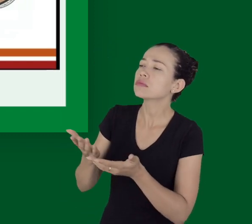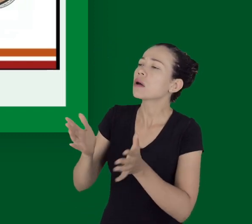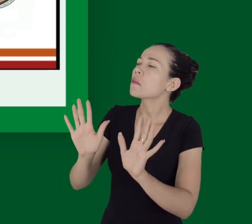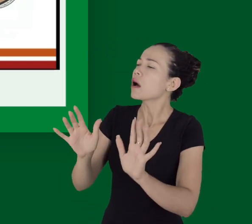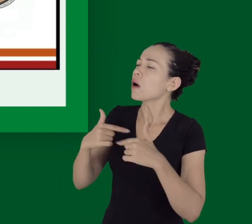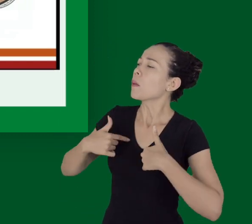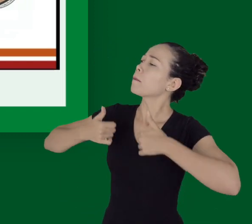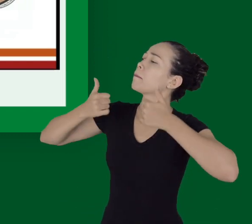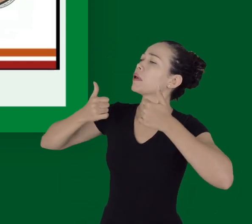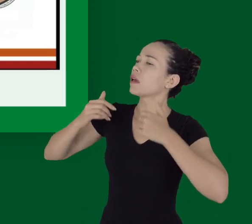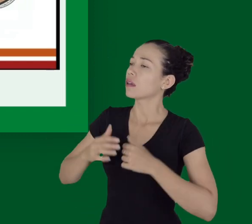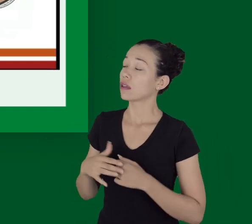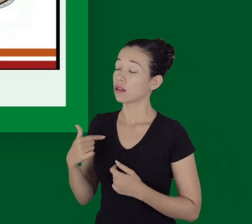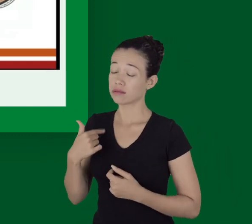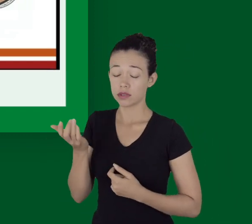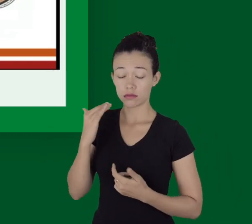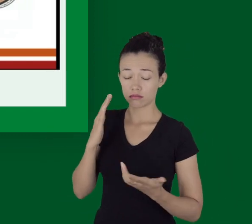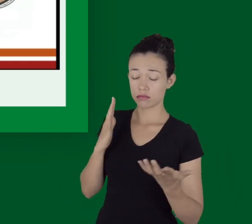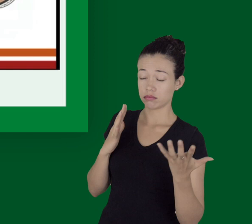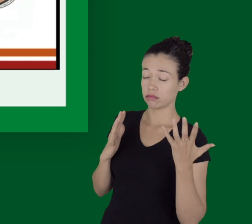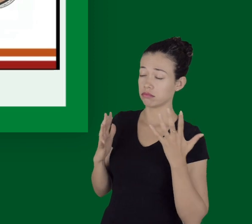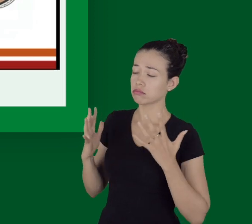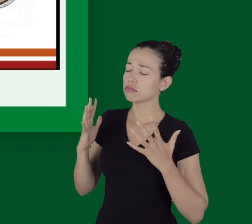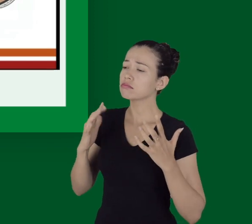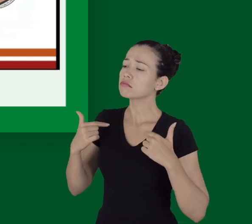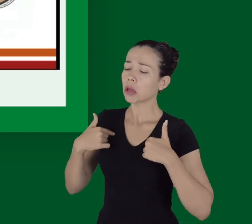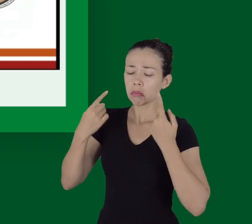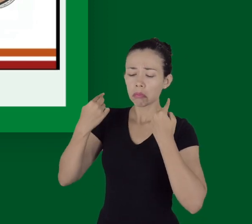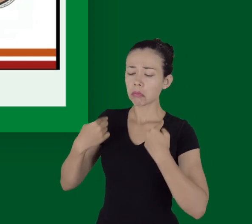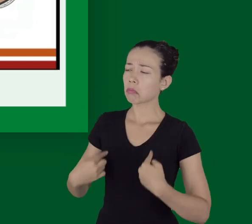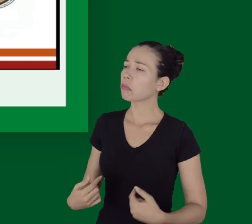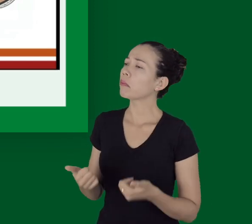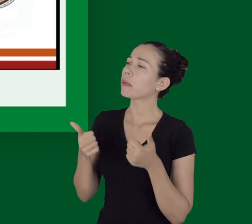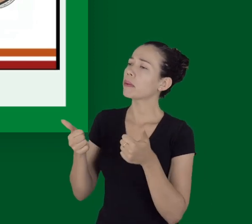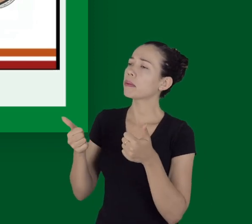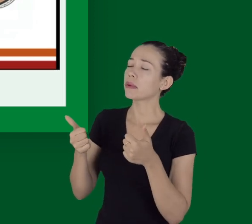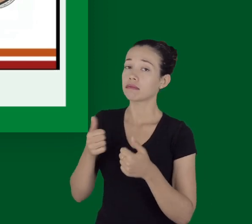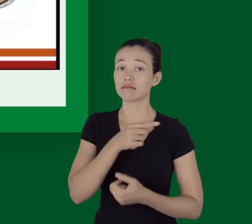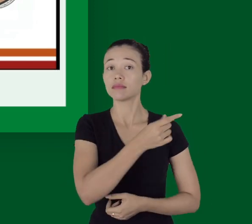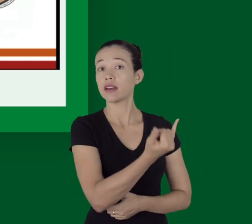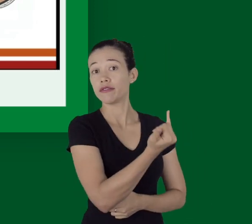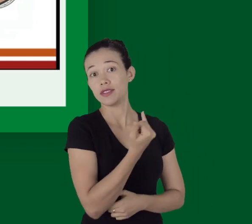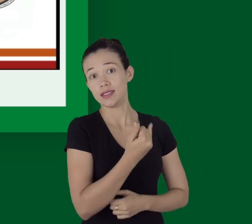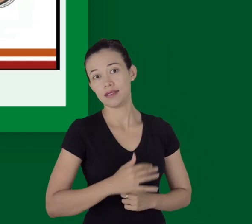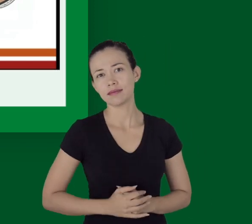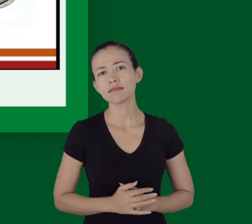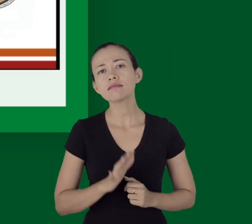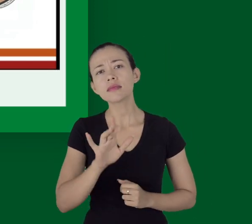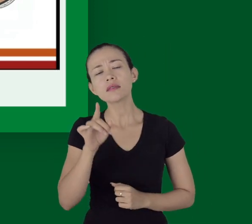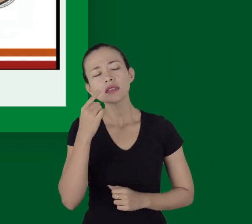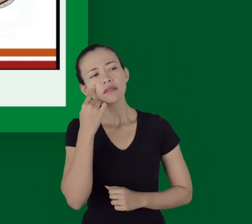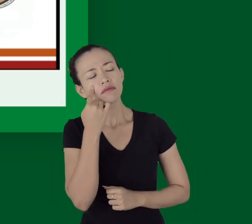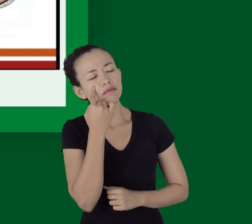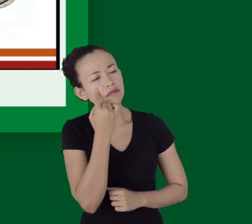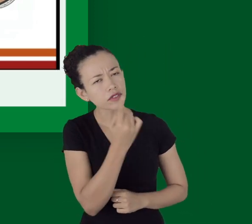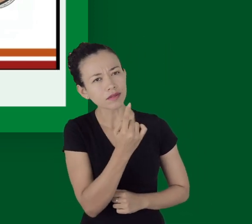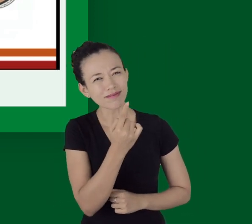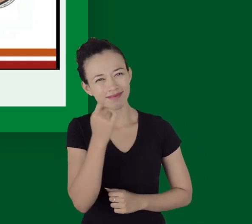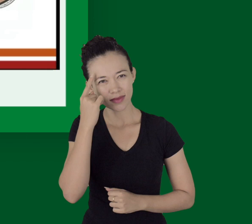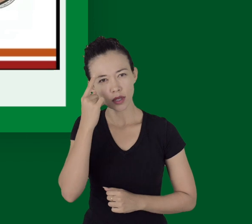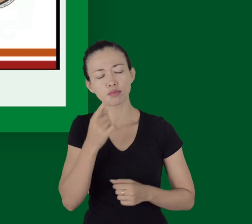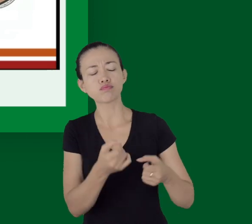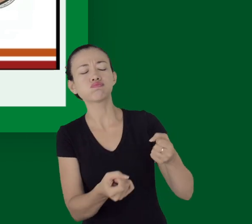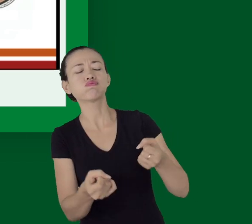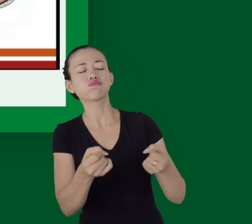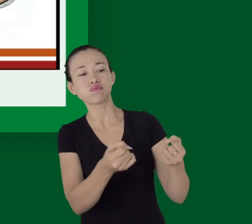ali rapidamente, mas eu estou bem. Ah, eu tive uma tonteira, eu estou meio tudo, mas estou bem. E se você visualiza um